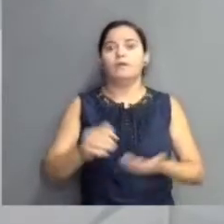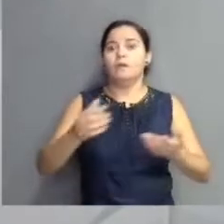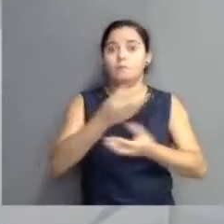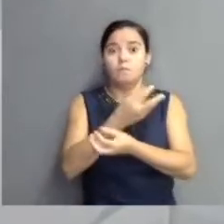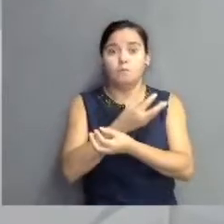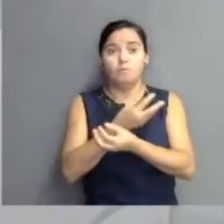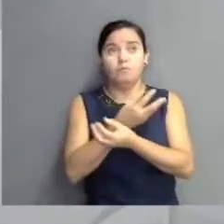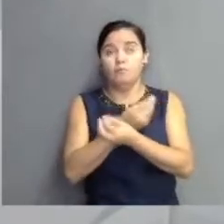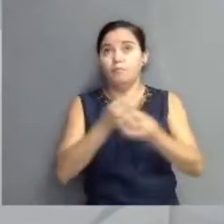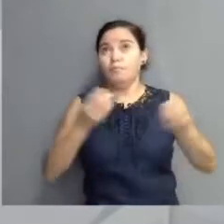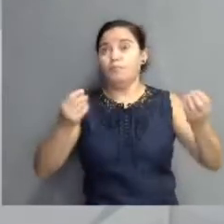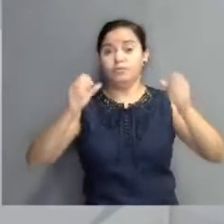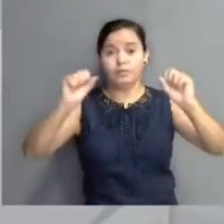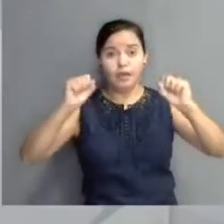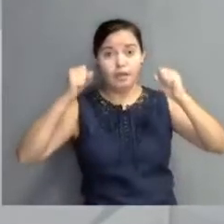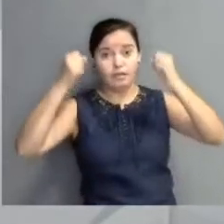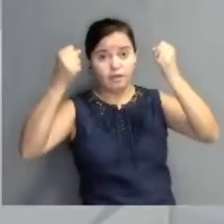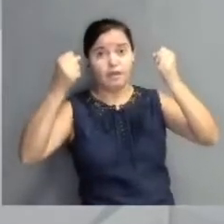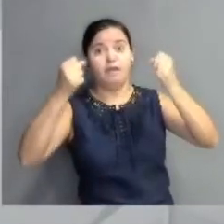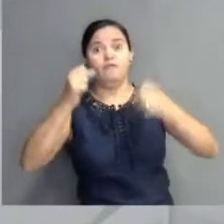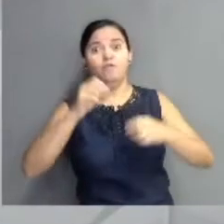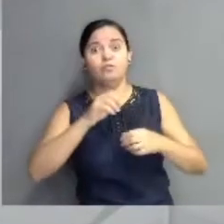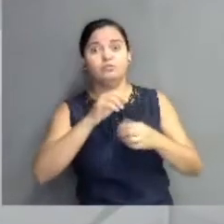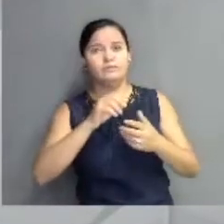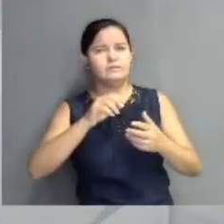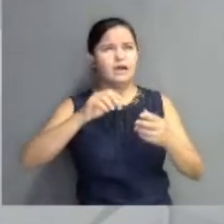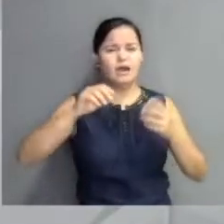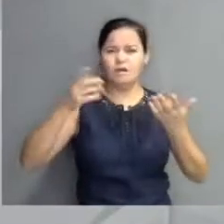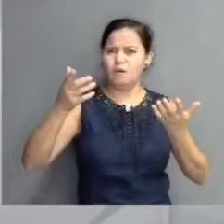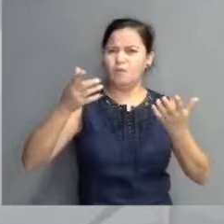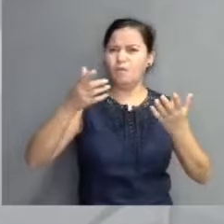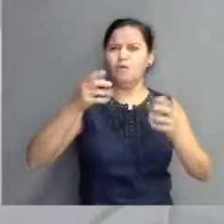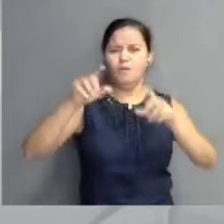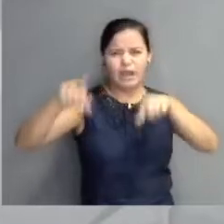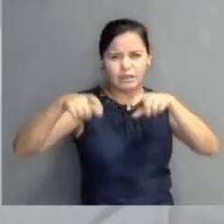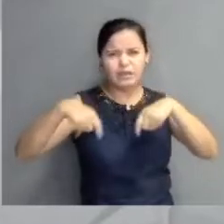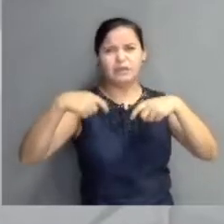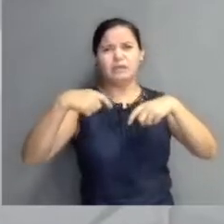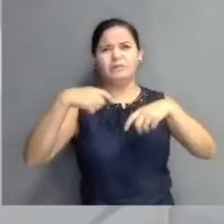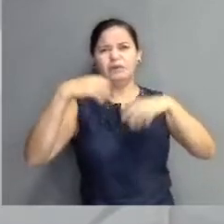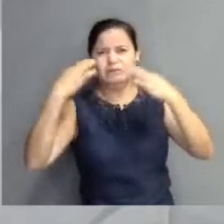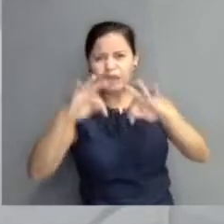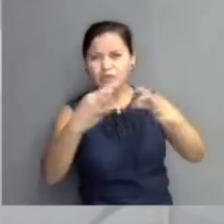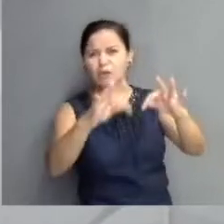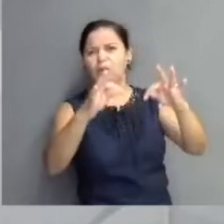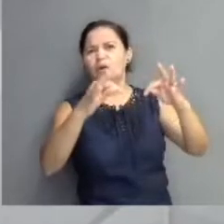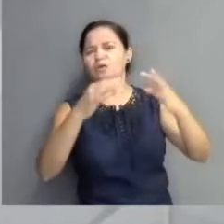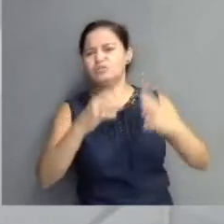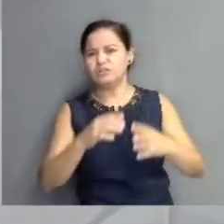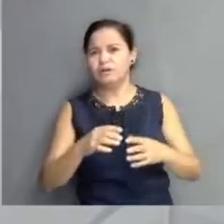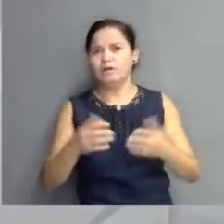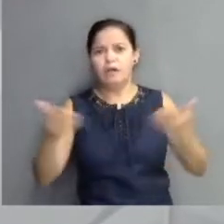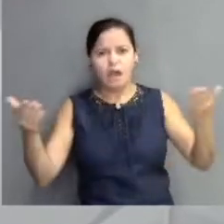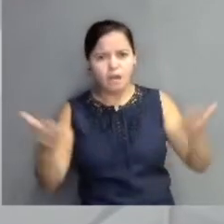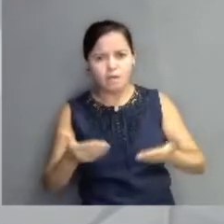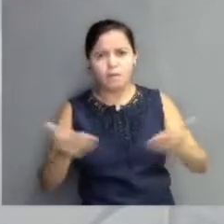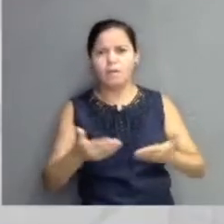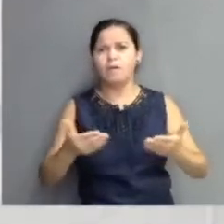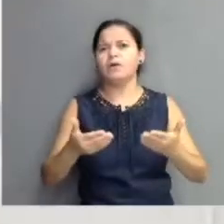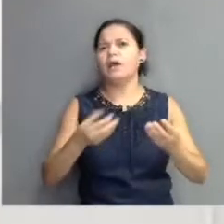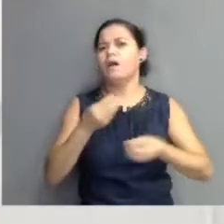cognitiva, a revolução agrícola, a revolução tecnológica. Mas a gente também agora tem que falar de uma chamada da revolução verde, a revolução